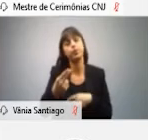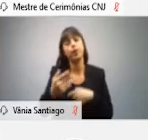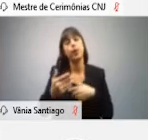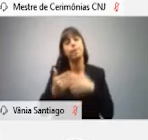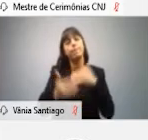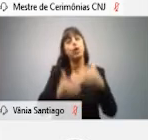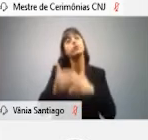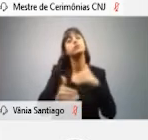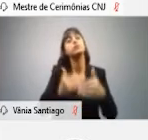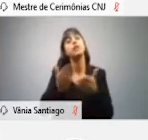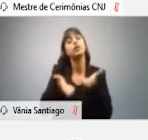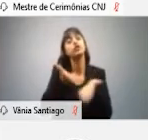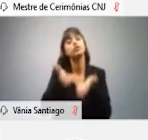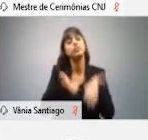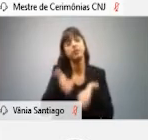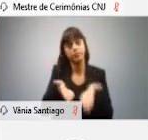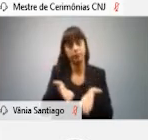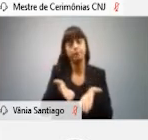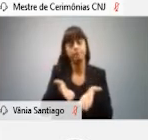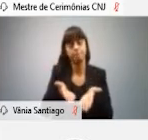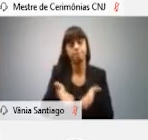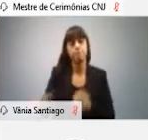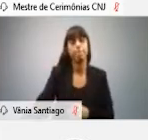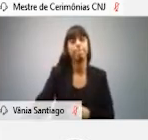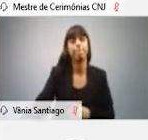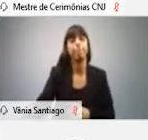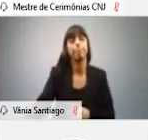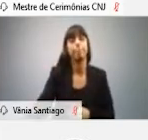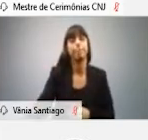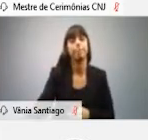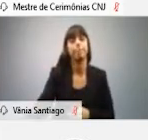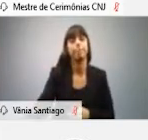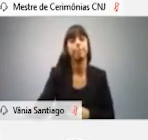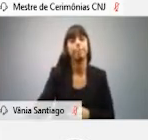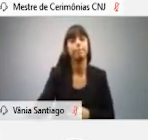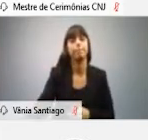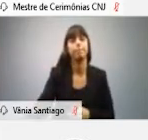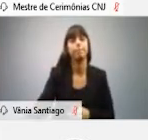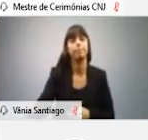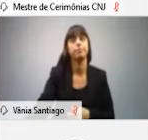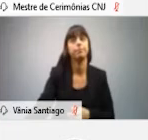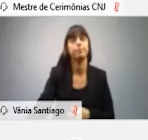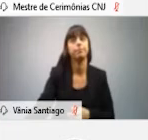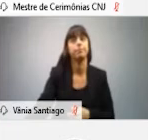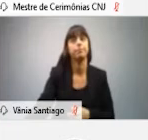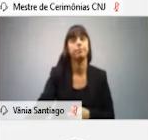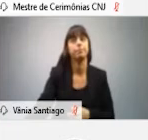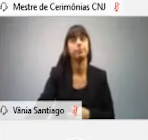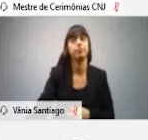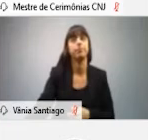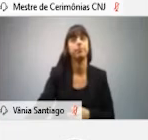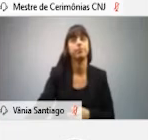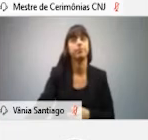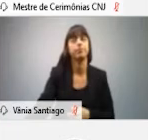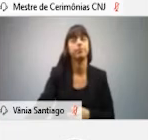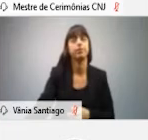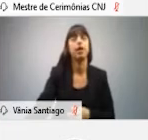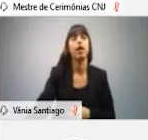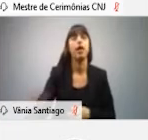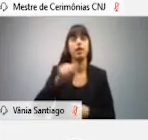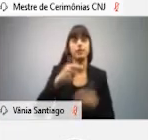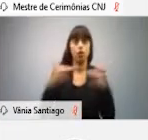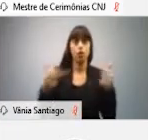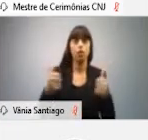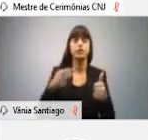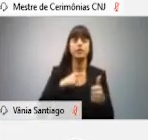aqui são casos em que a gente tem evidências de não serem favoráveis, né? E são também